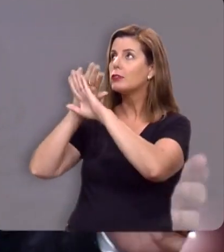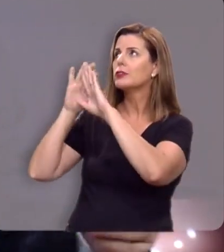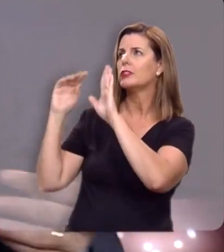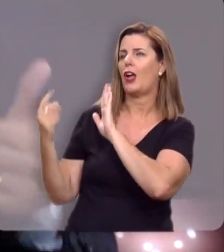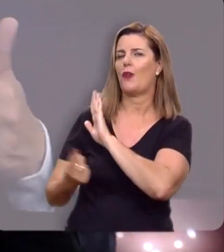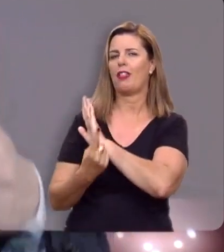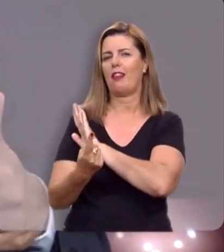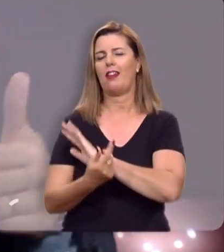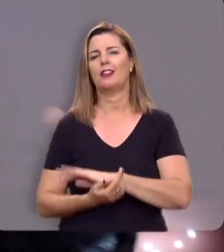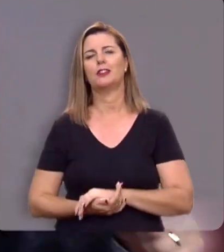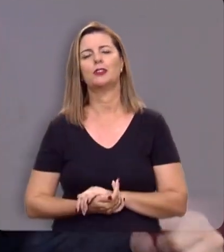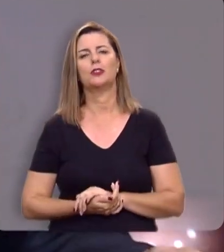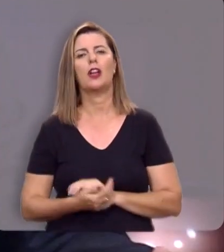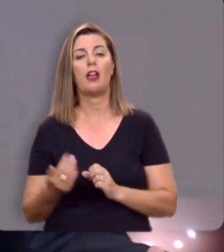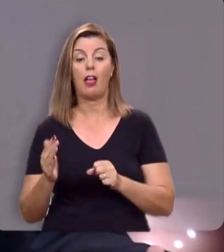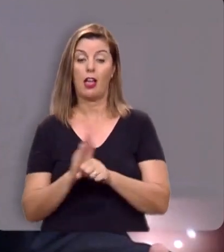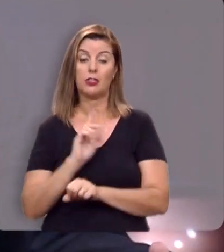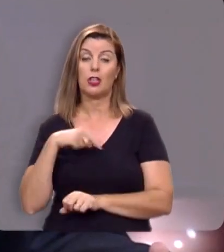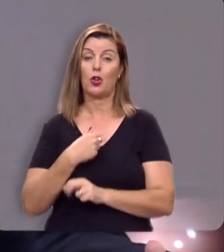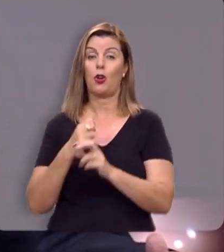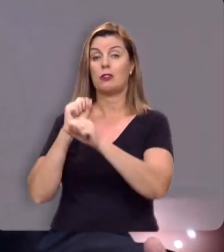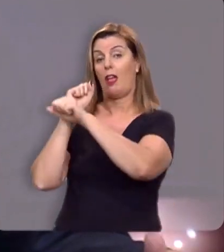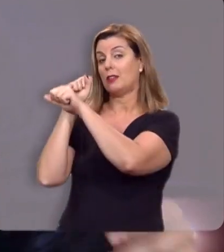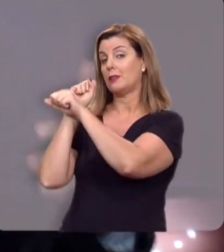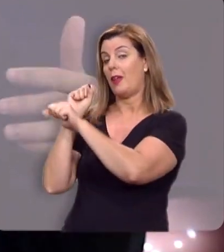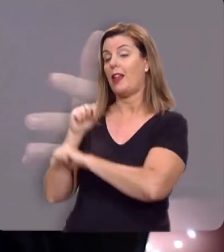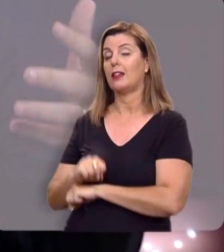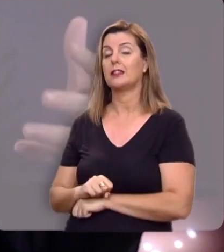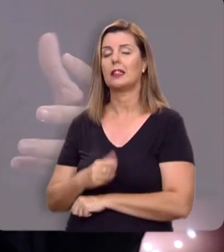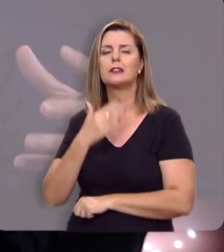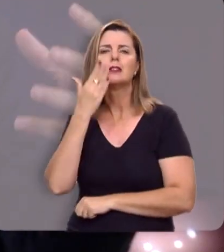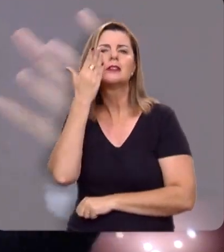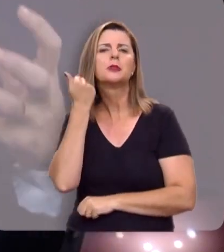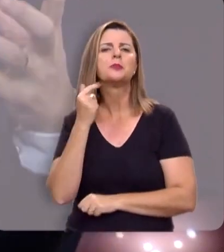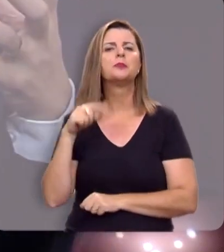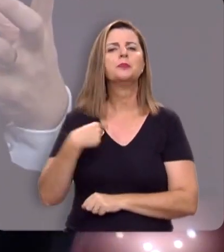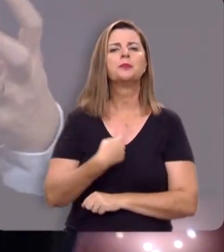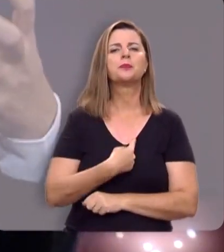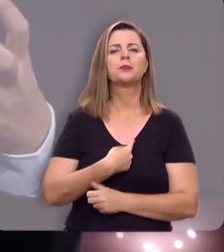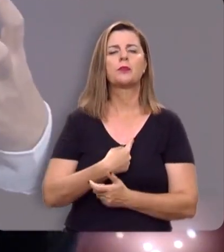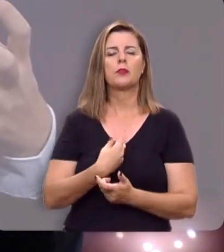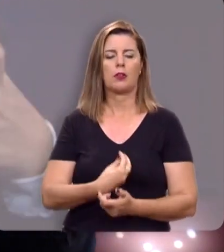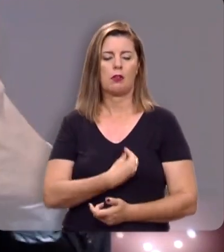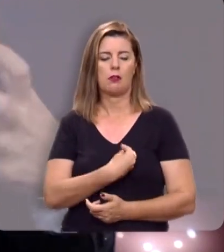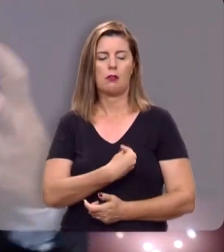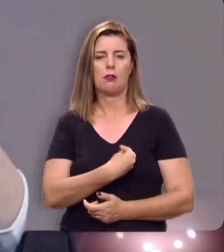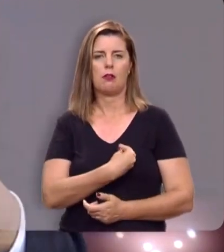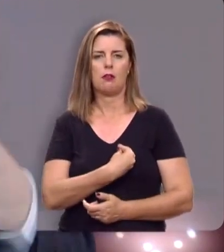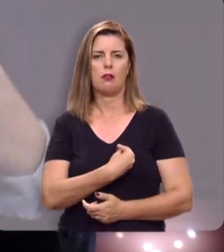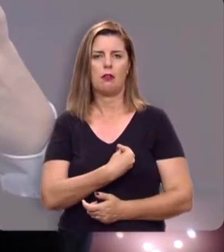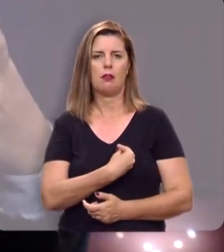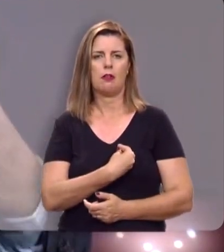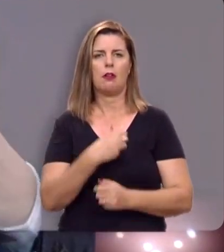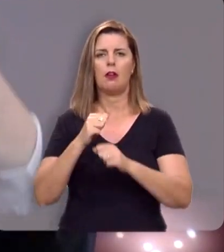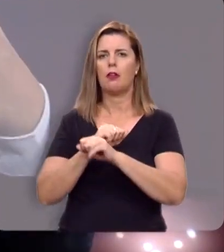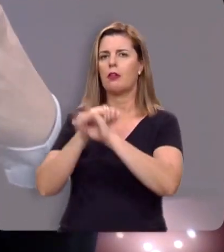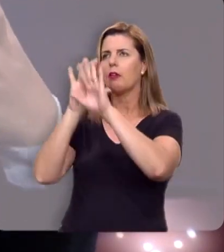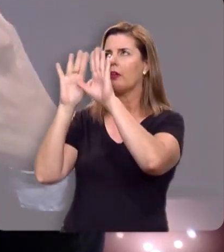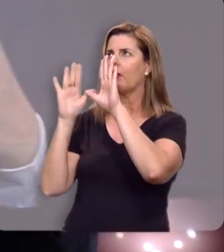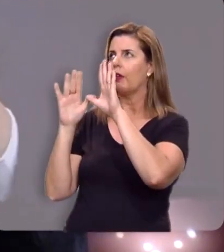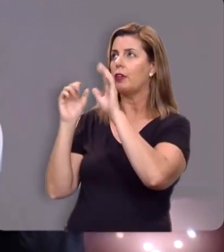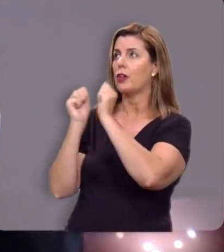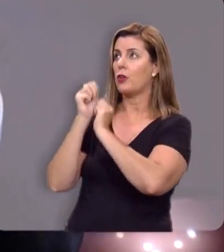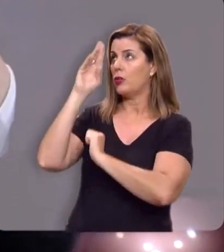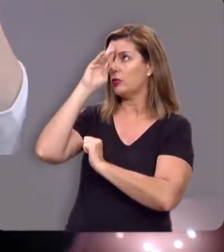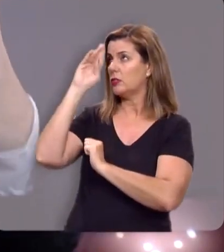ecoará na eternidade, e isso nos enche de esperança, né, e saber que nós viveremos em glória com o